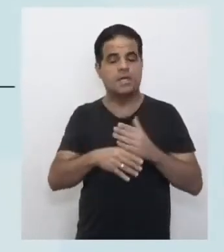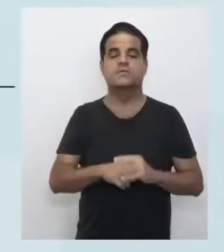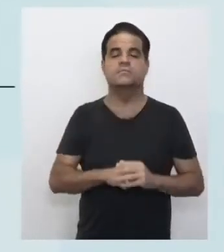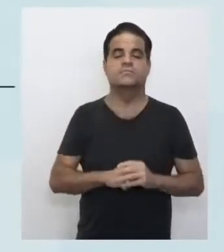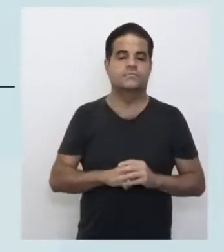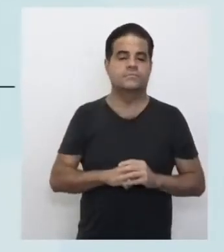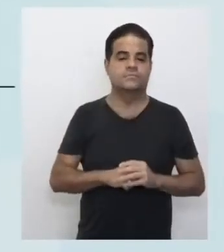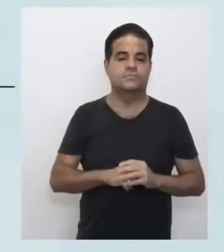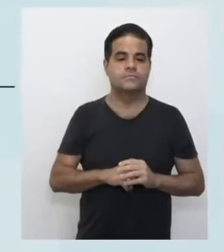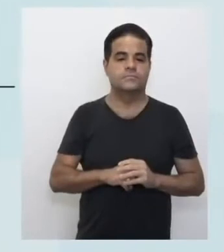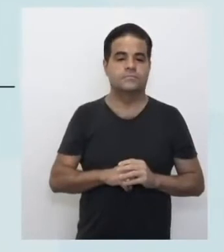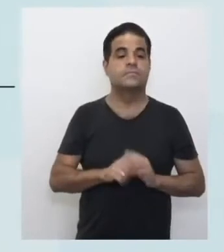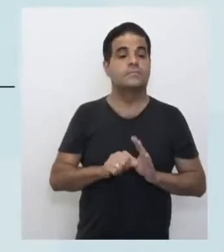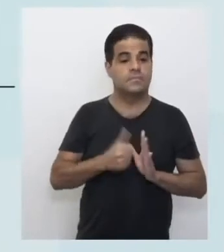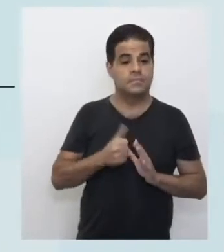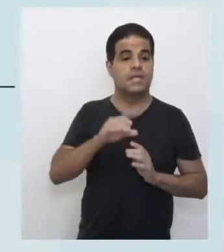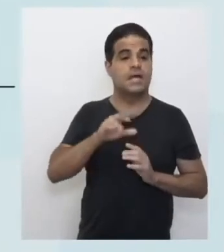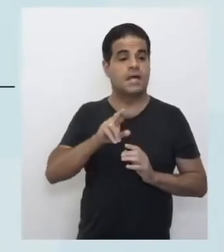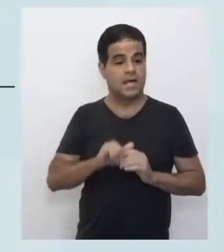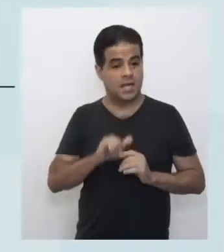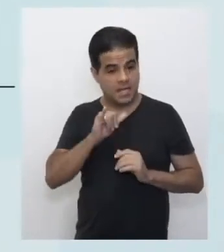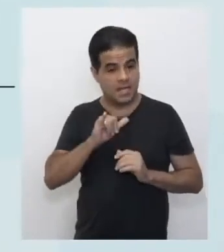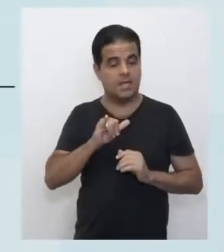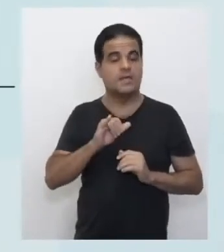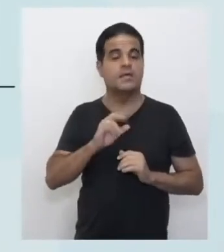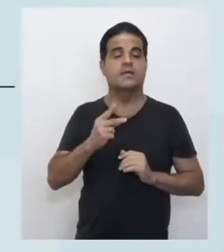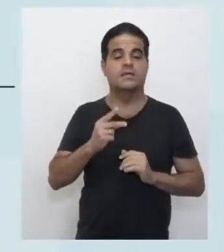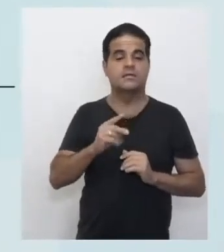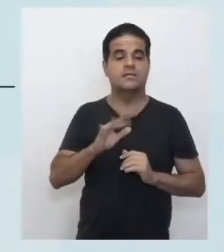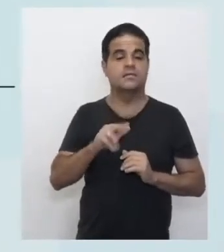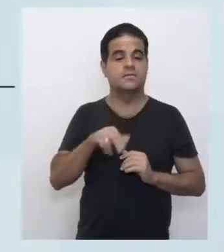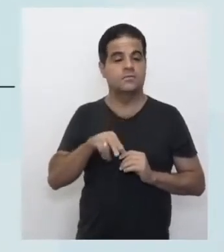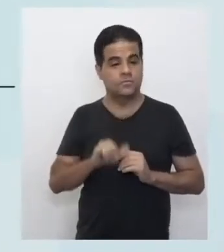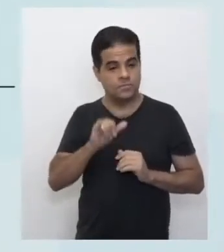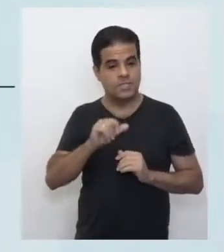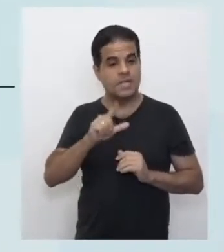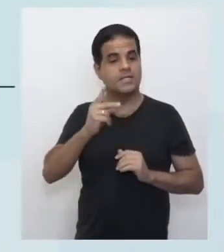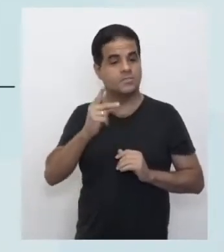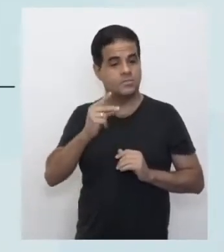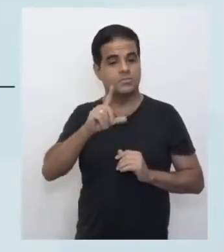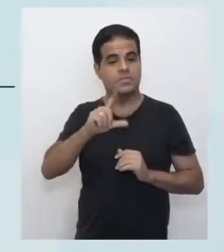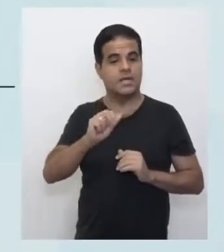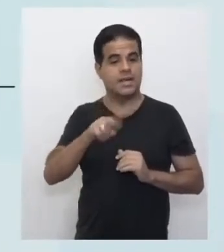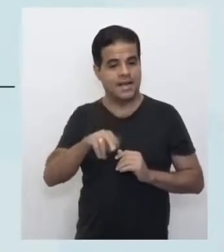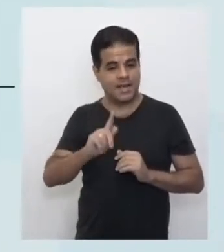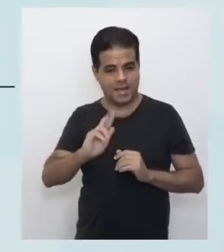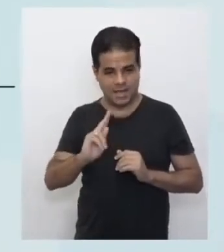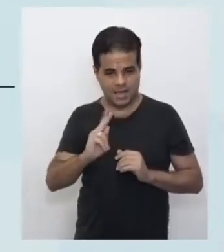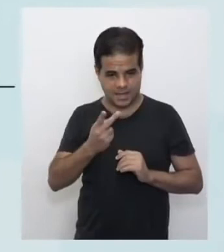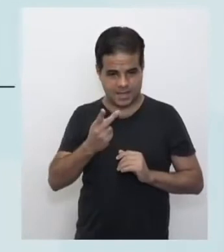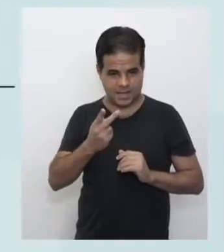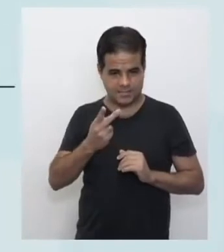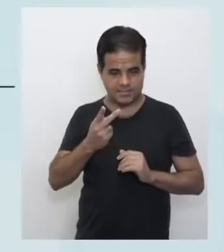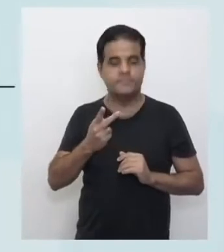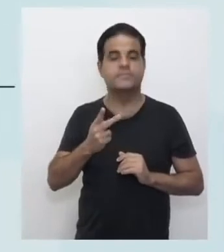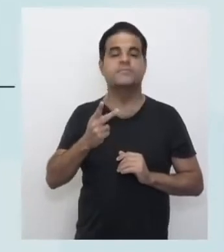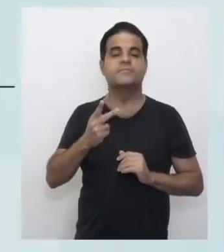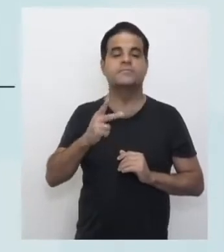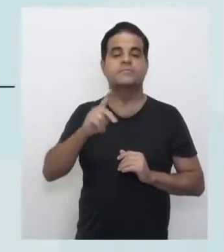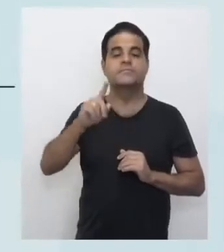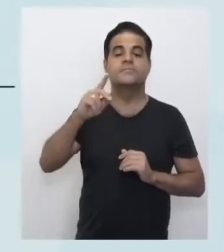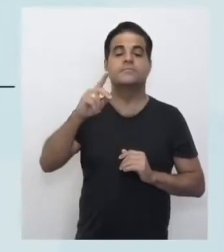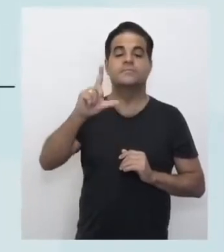cry, depois funny, laugh, fala de novo, laugh,